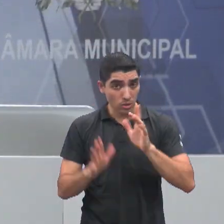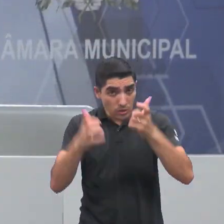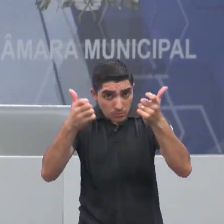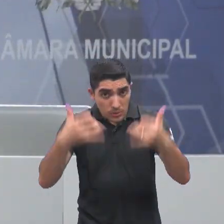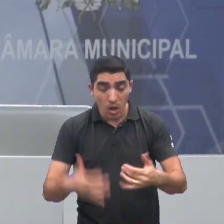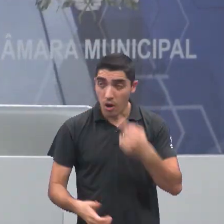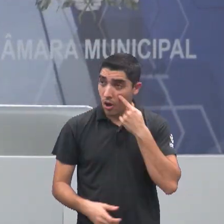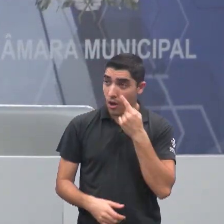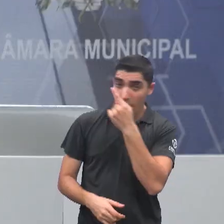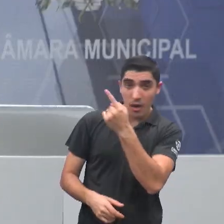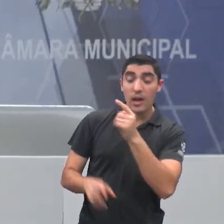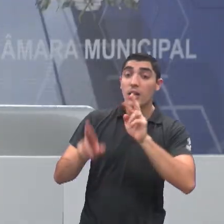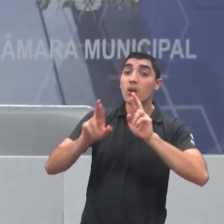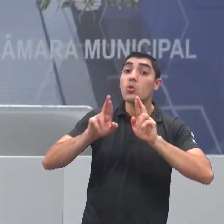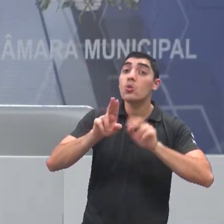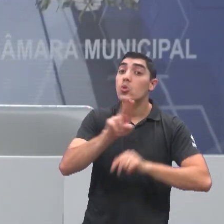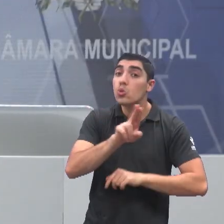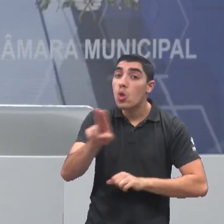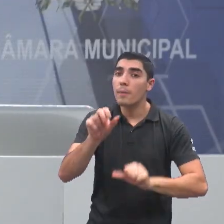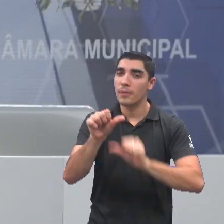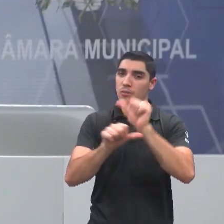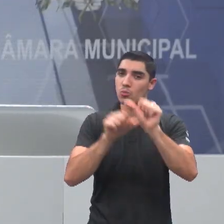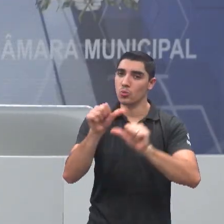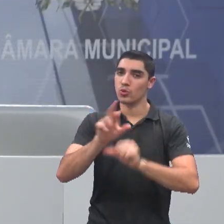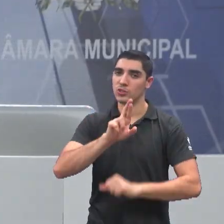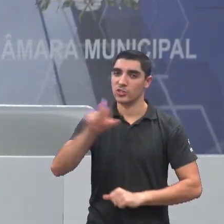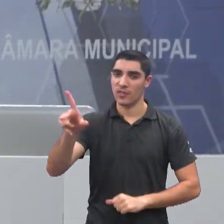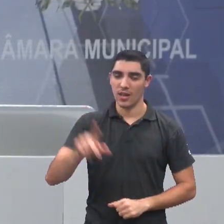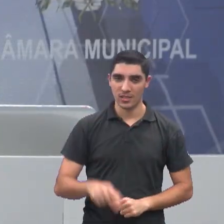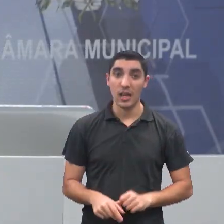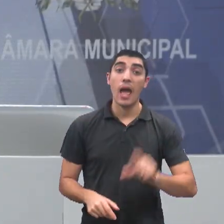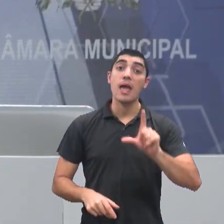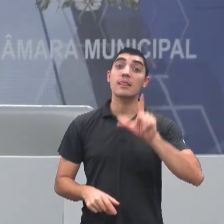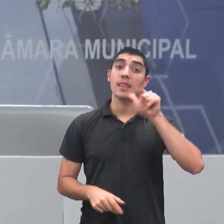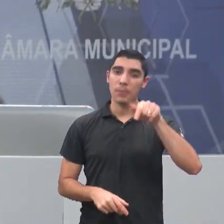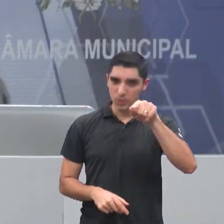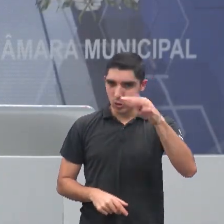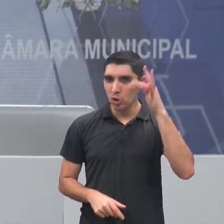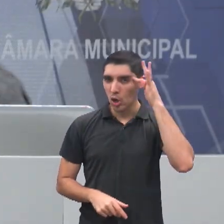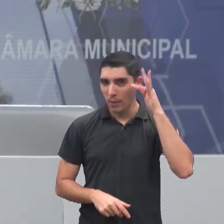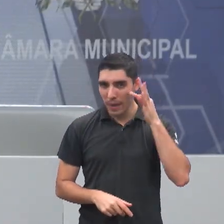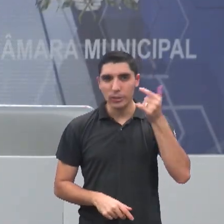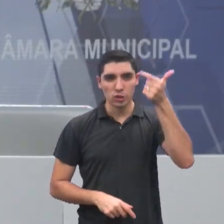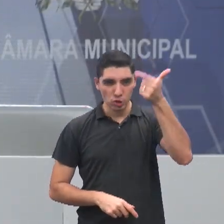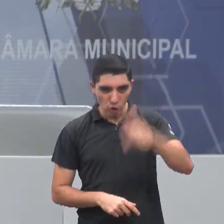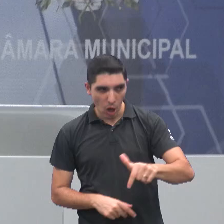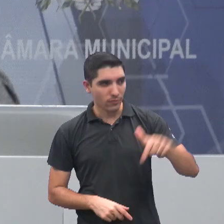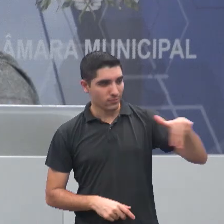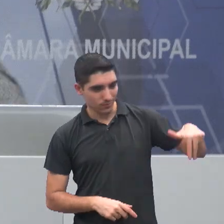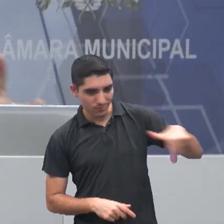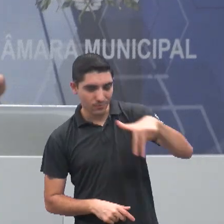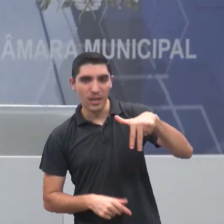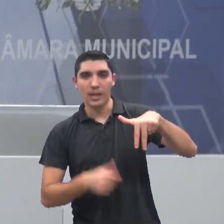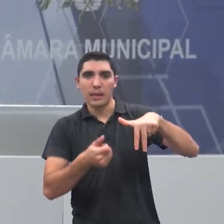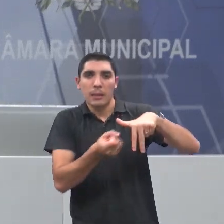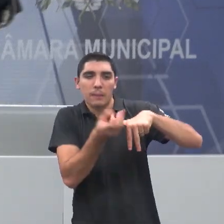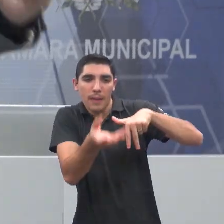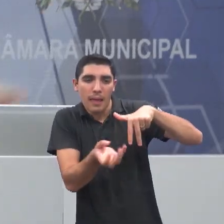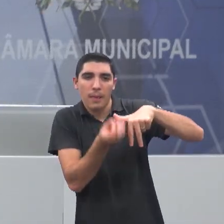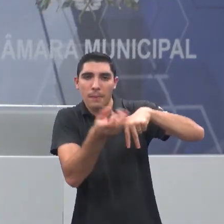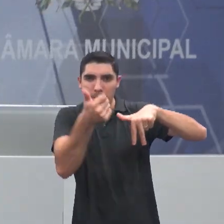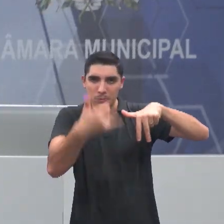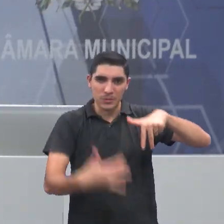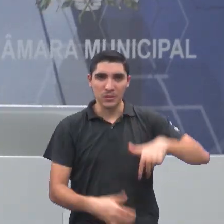está com uma diferença de nomenclatura. Depois Vossa Excelência, inclusive, voltou no microfone e fez a consideração. Poxa, então quer dizer que agora vai dizer que